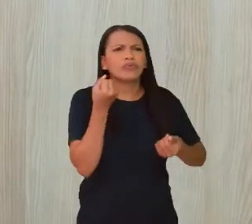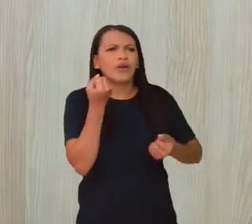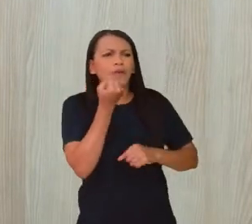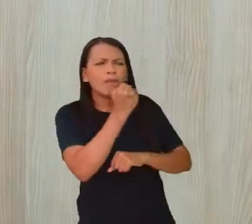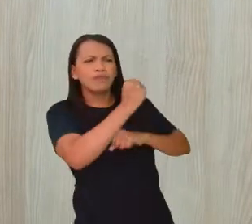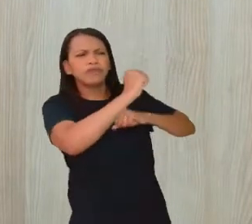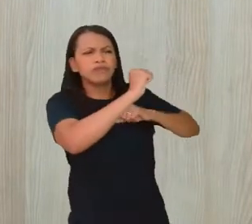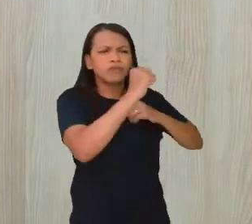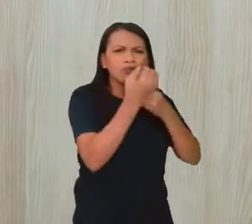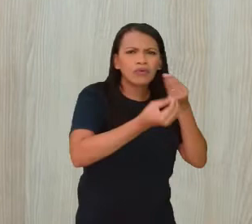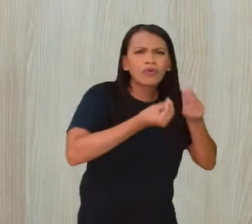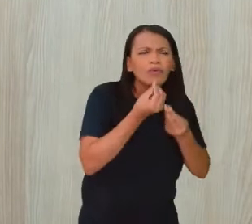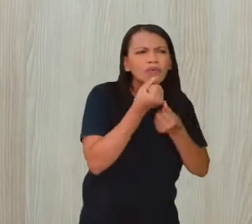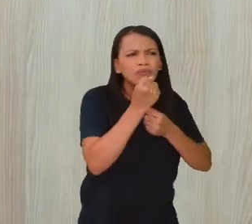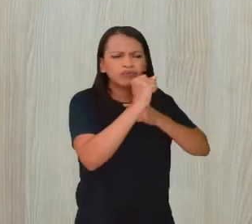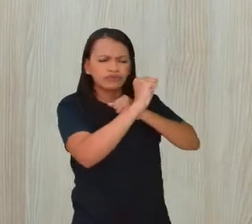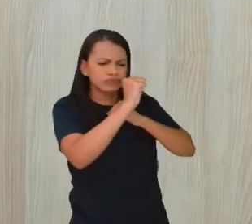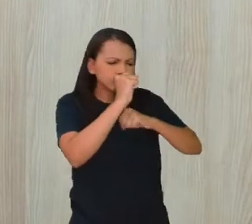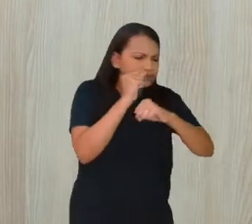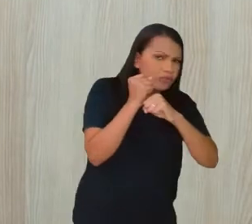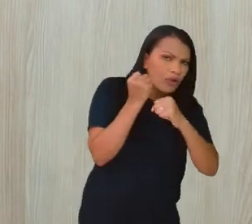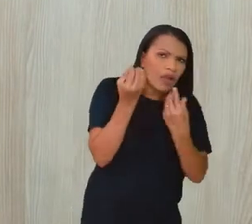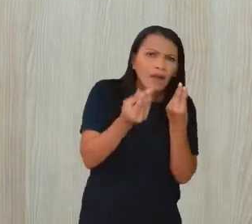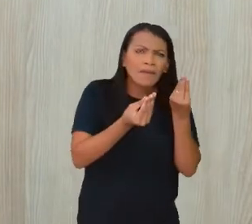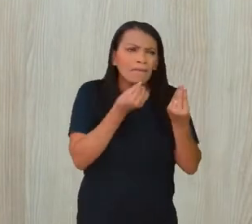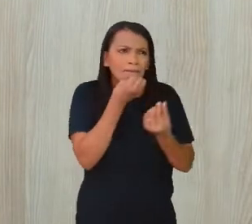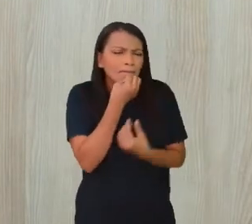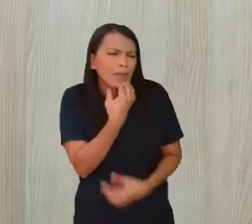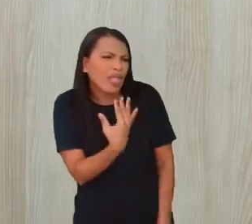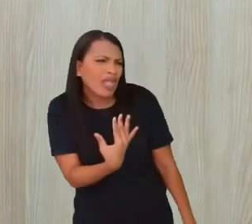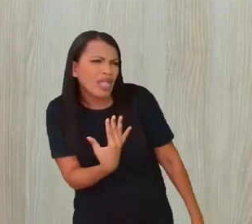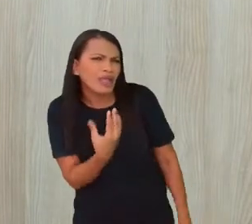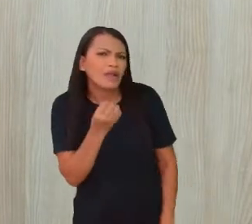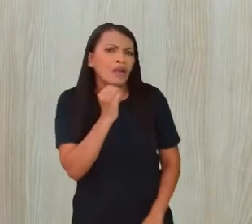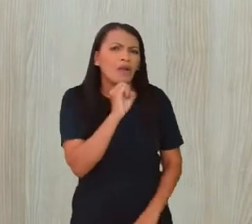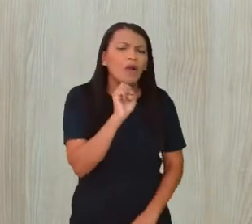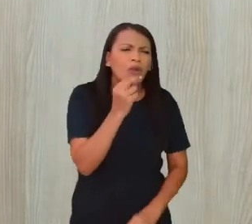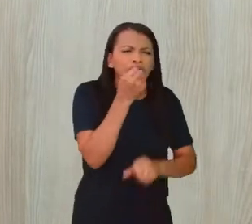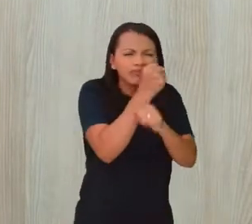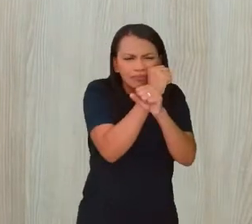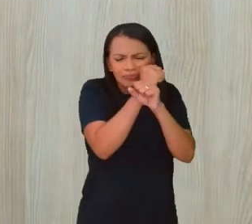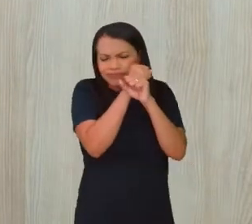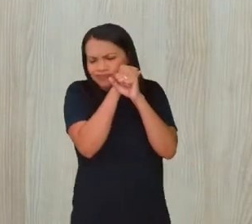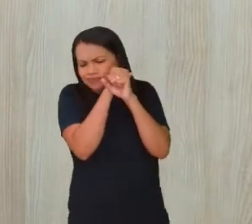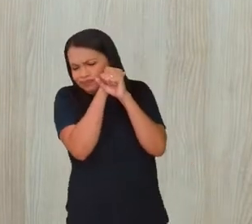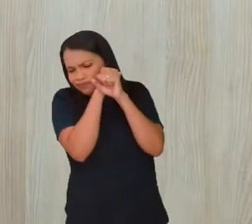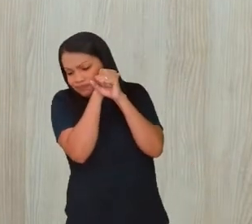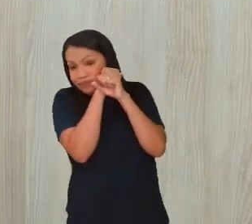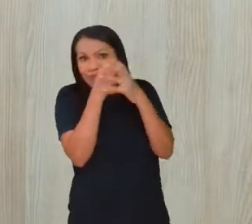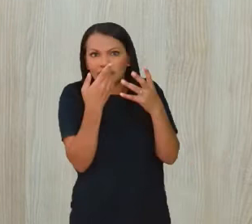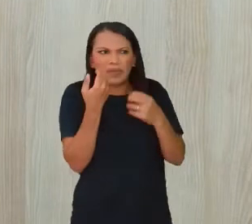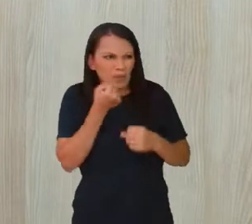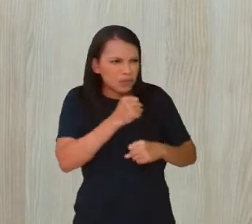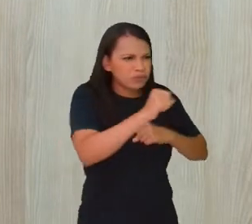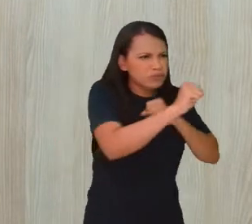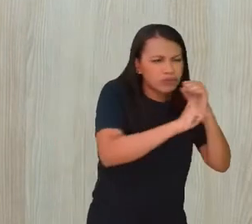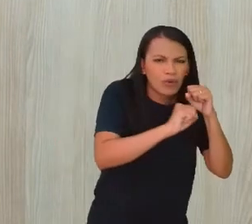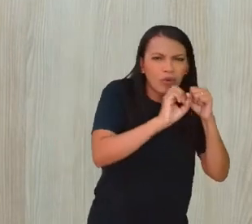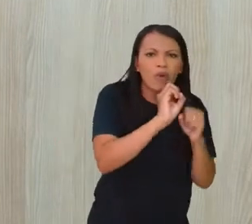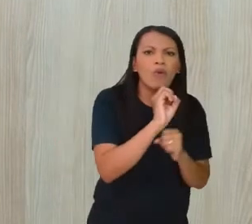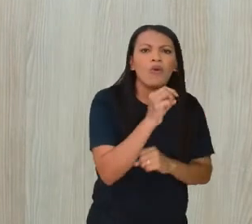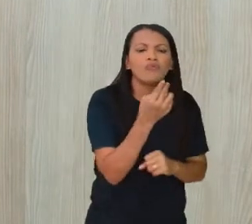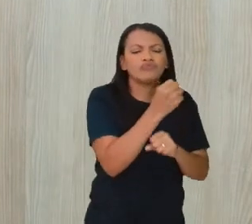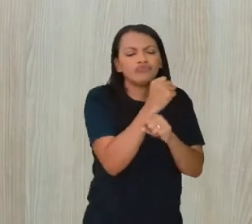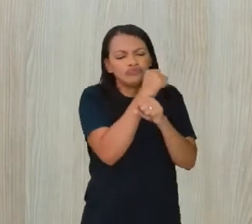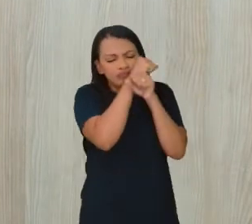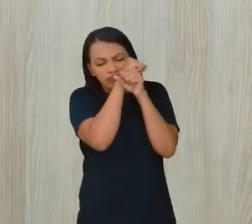que é? Ele se defende bem, ele é mais ofensivo, ele é mais defensivo. Então, todas